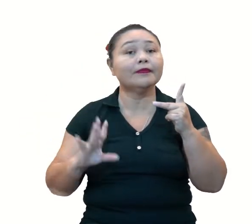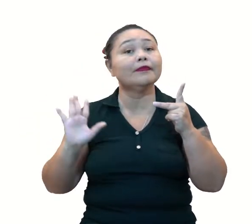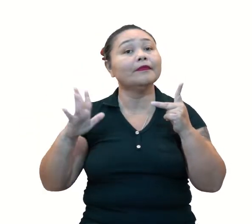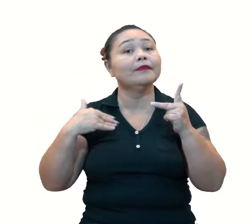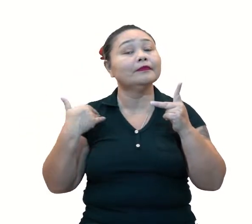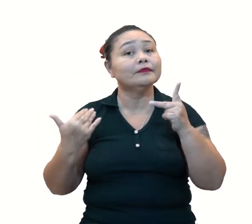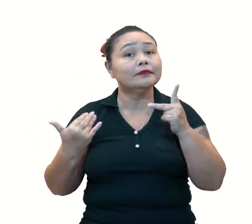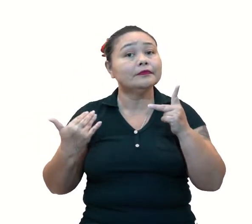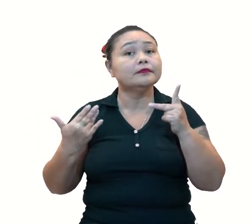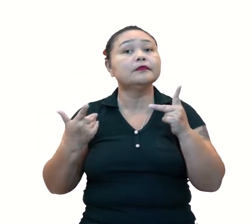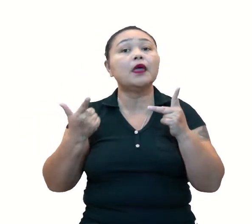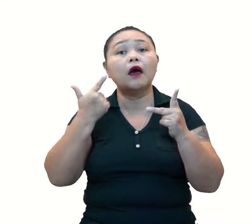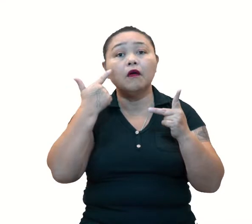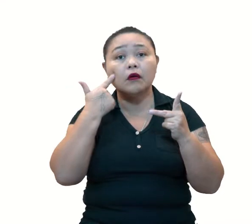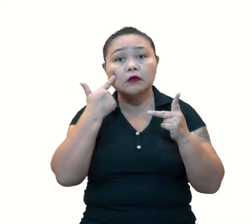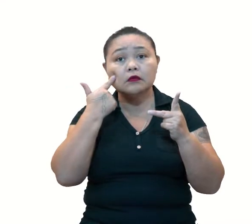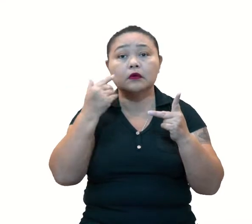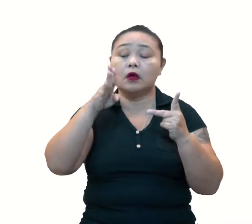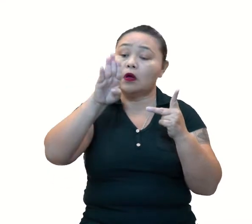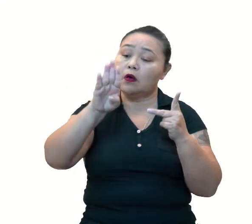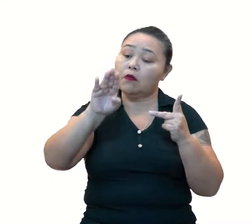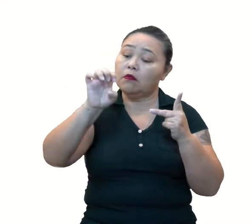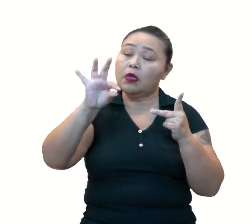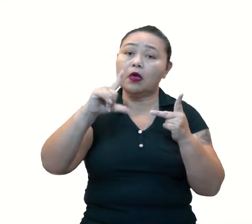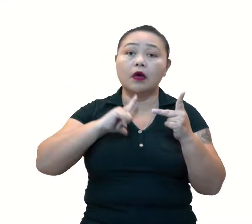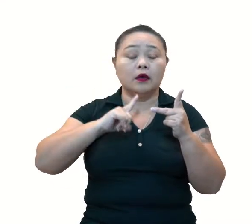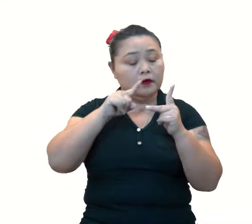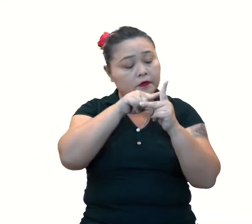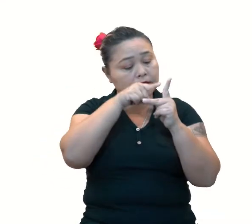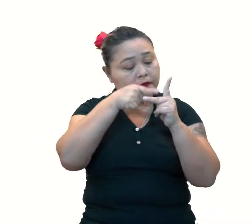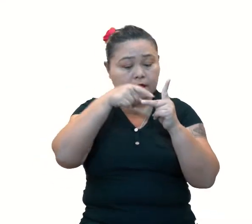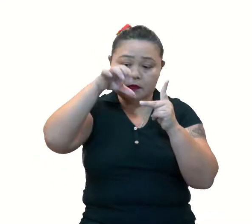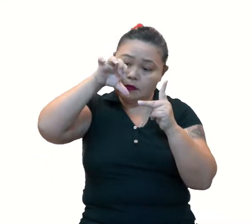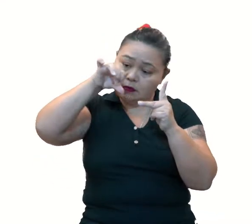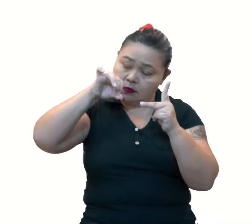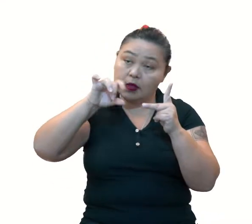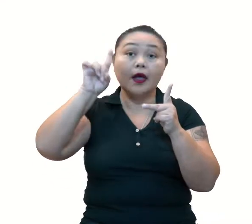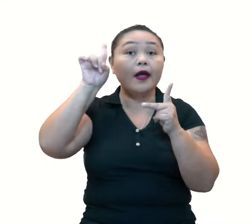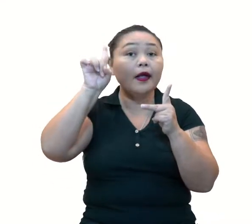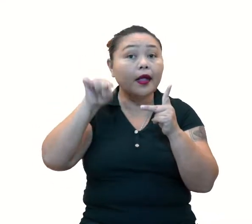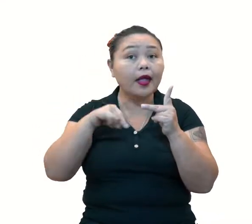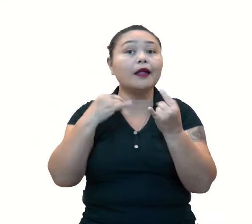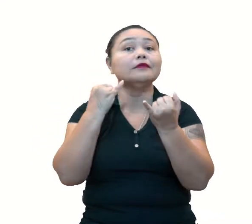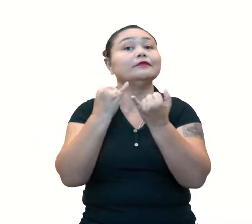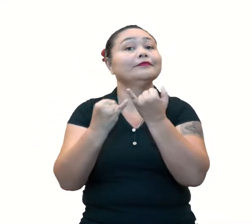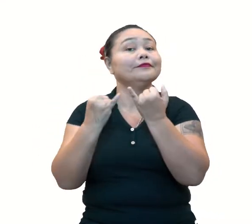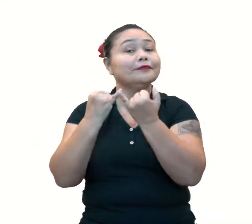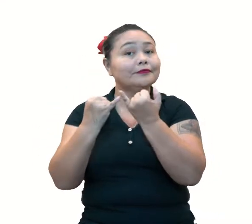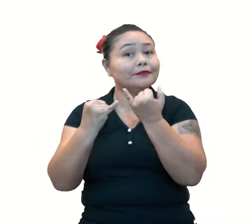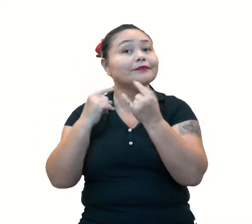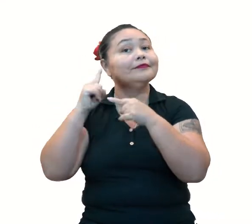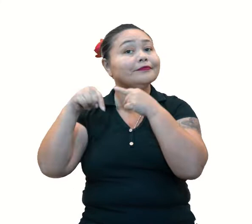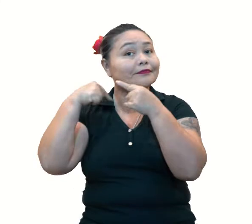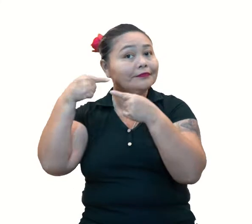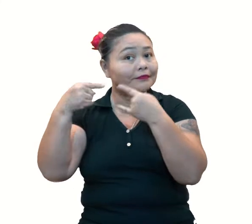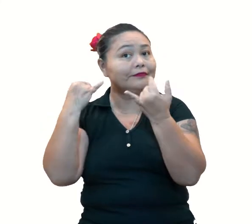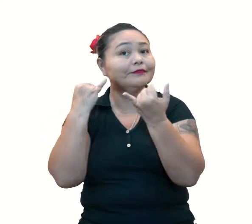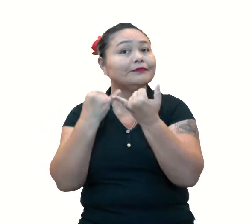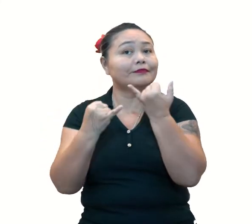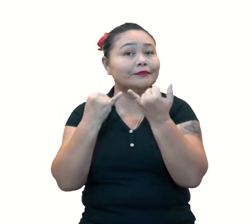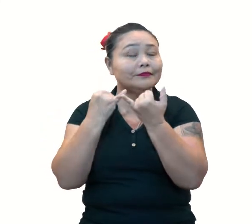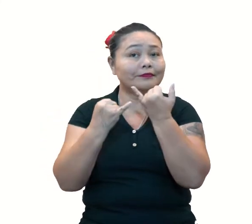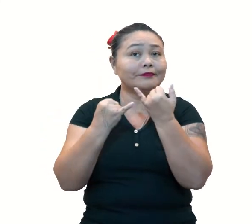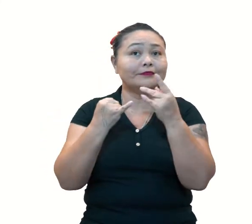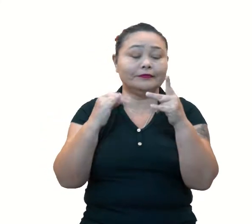Então, a gente viu que o beta e o ângulo de 90 é o que causa essa semelhança, né? Porque a semelhança é chamada